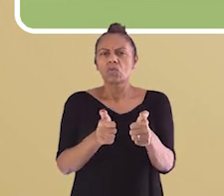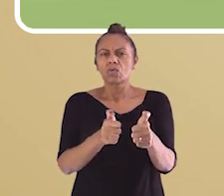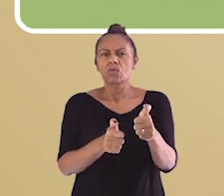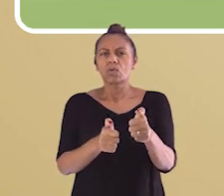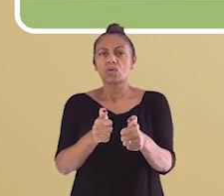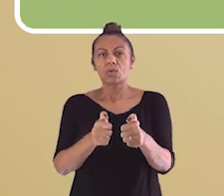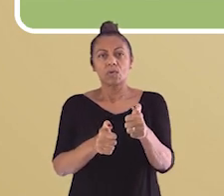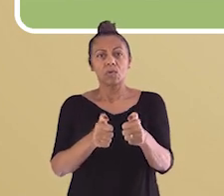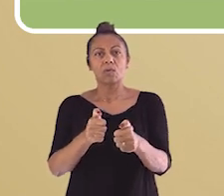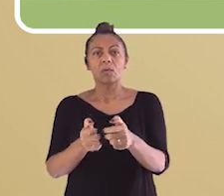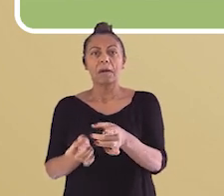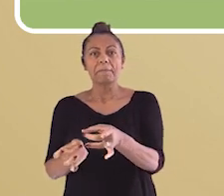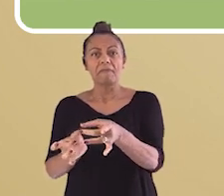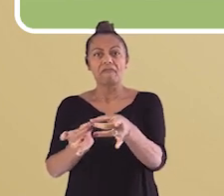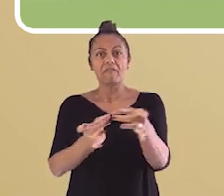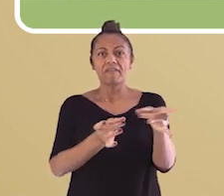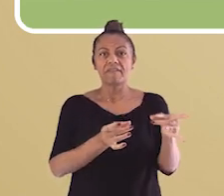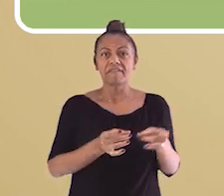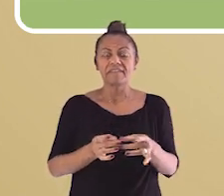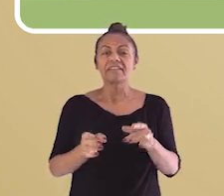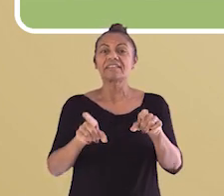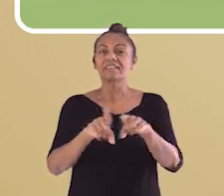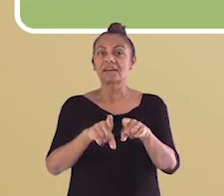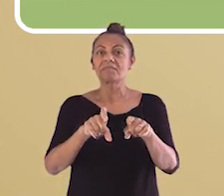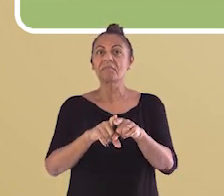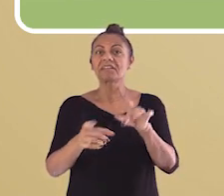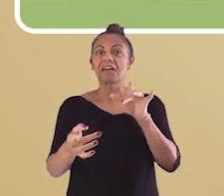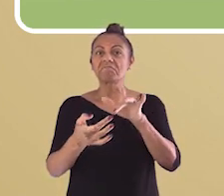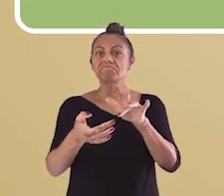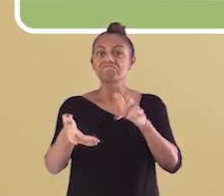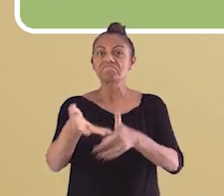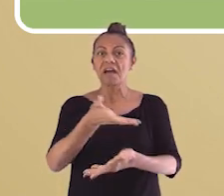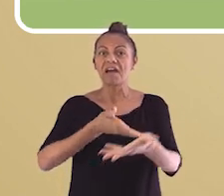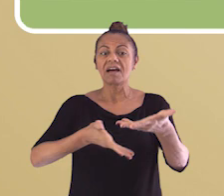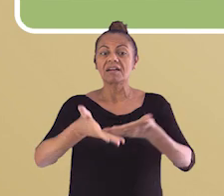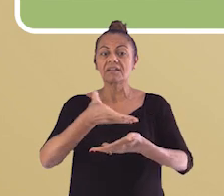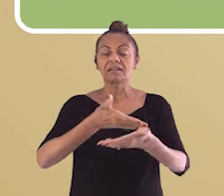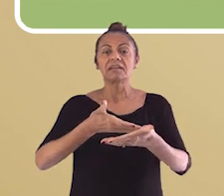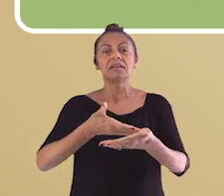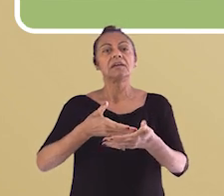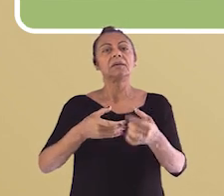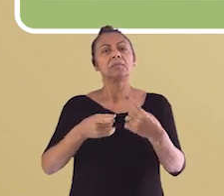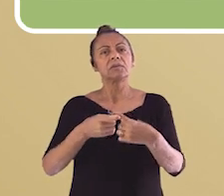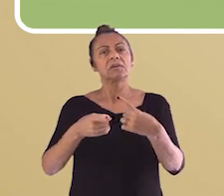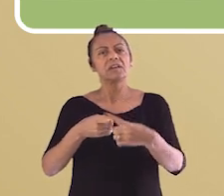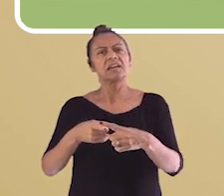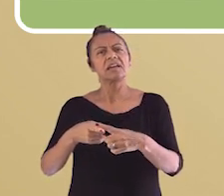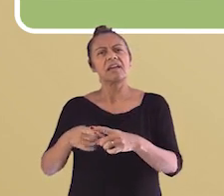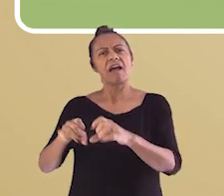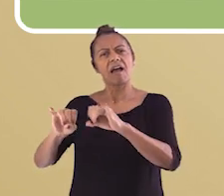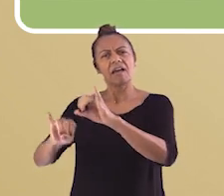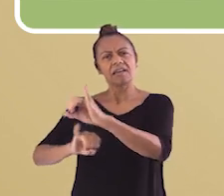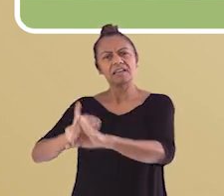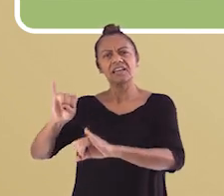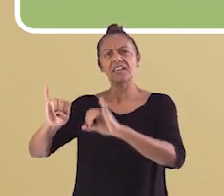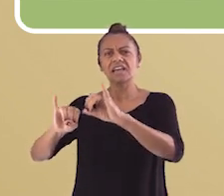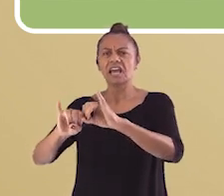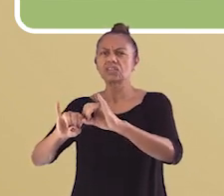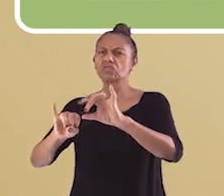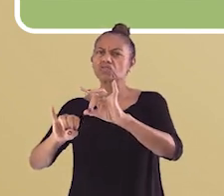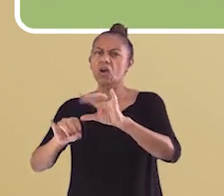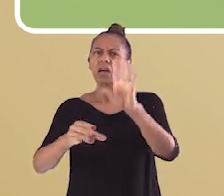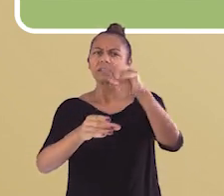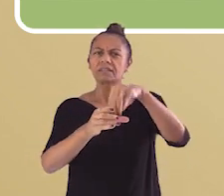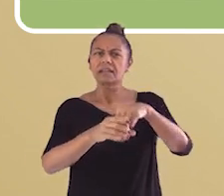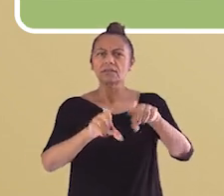games, fazem parte dessa integração. O uso da internet, que era restrito aos computadores durante a maior